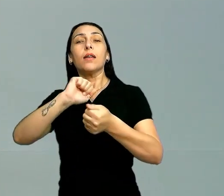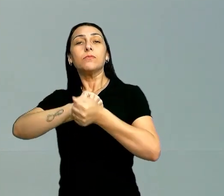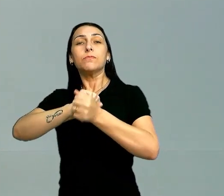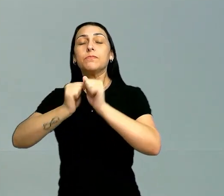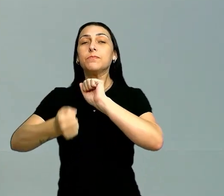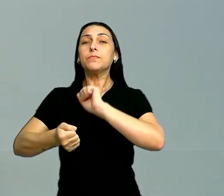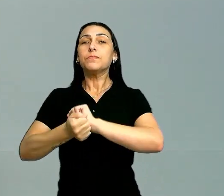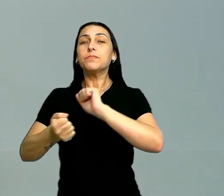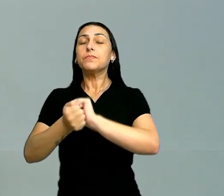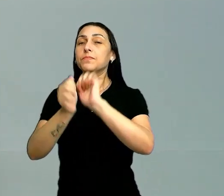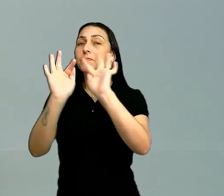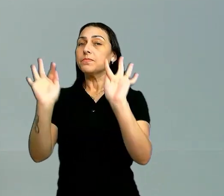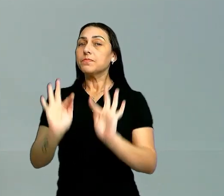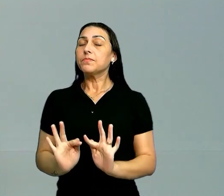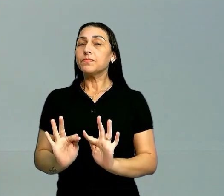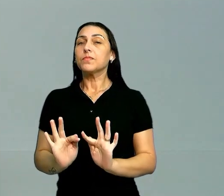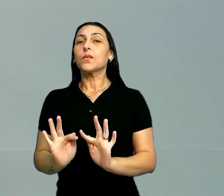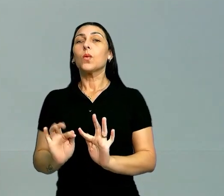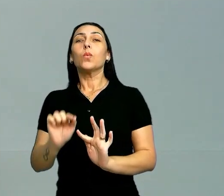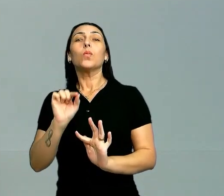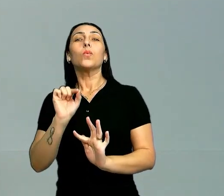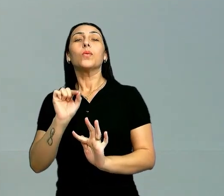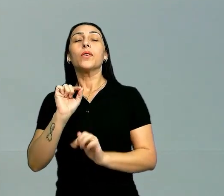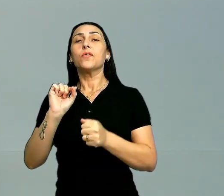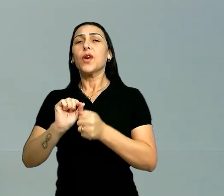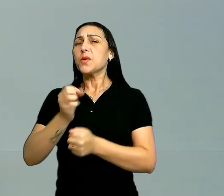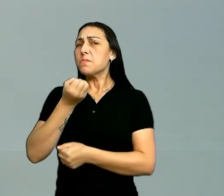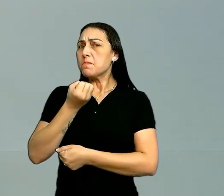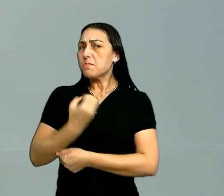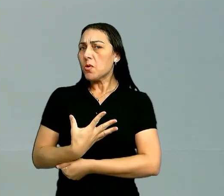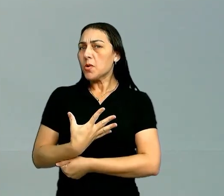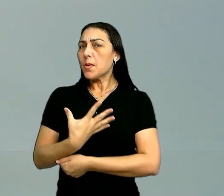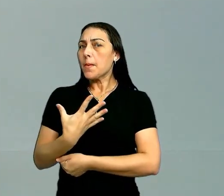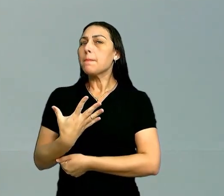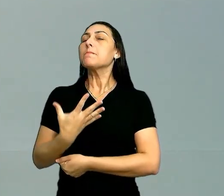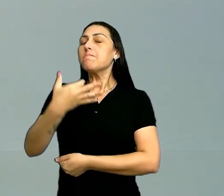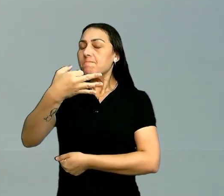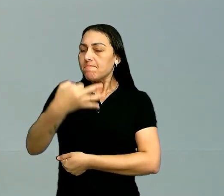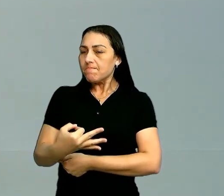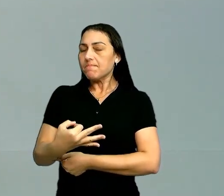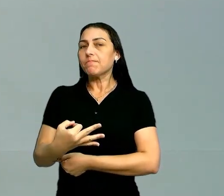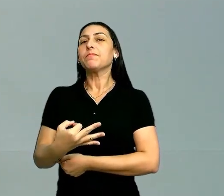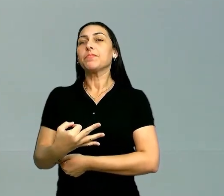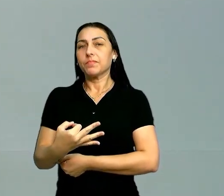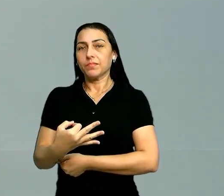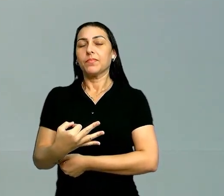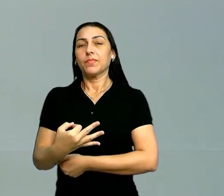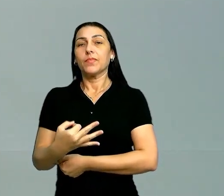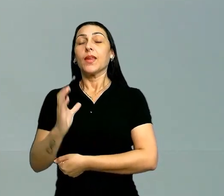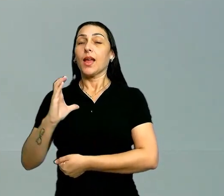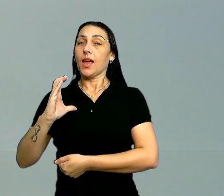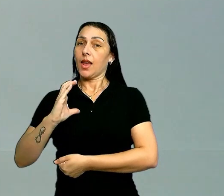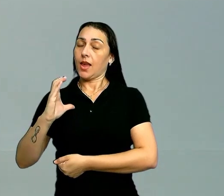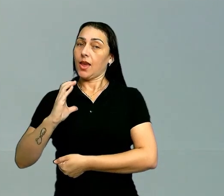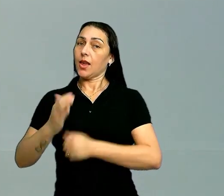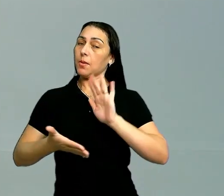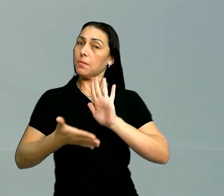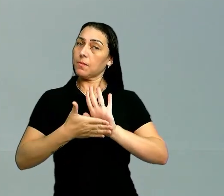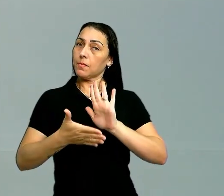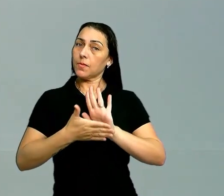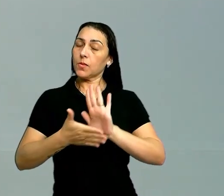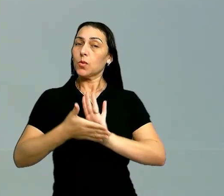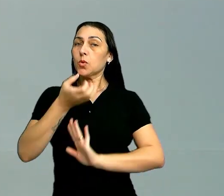associar a felicidade àquilo que a gente faz de bom, de belo, de justo, de correto. Então a ética dele é pautada